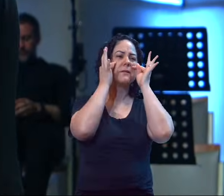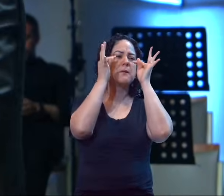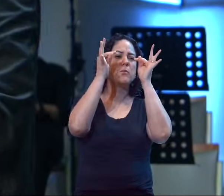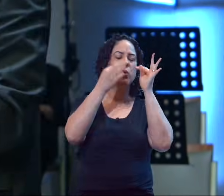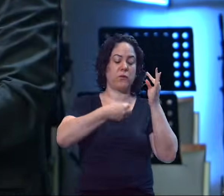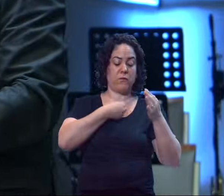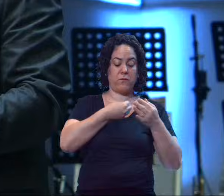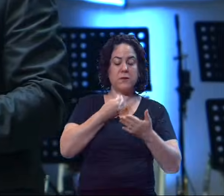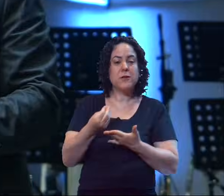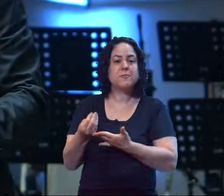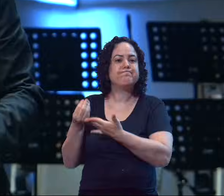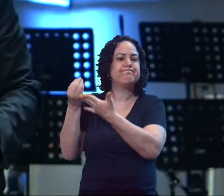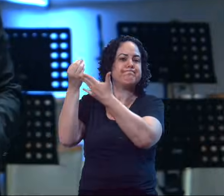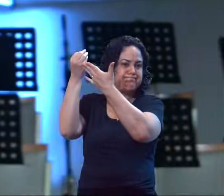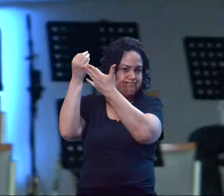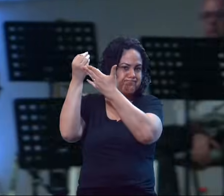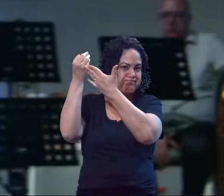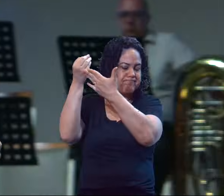vida.